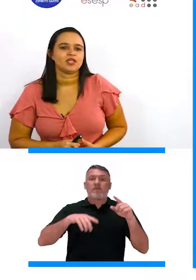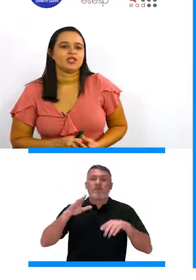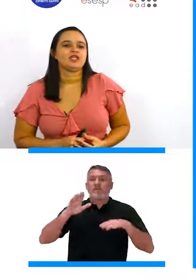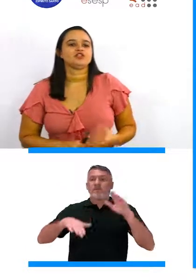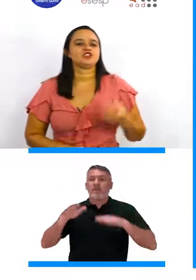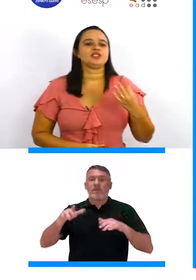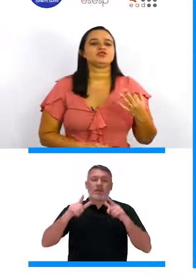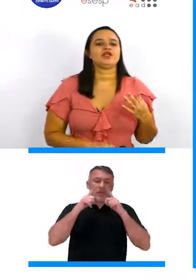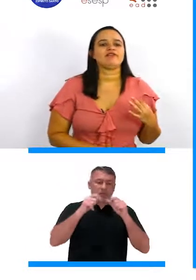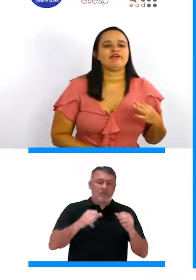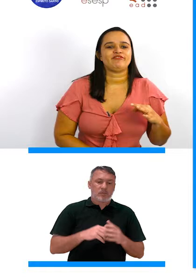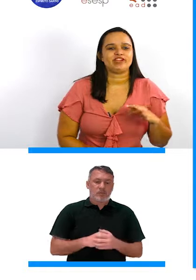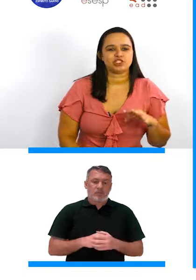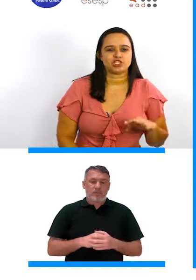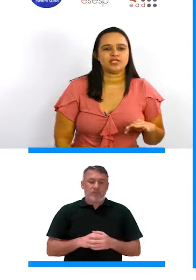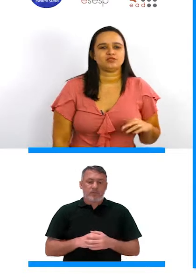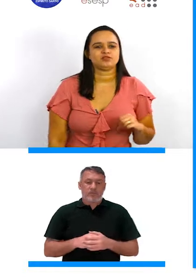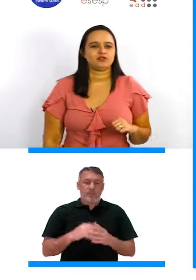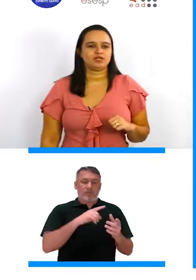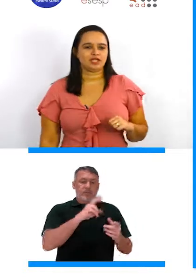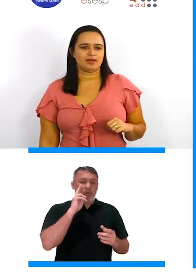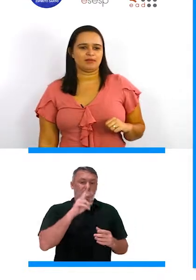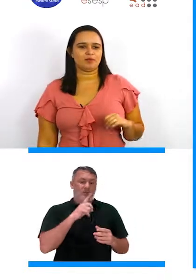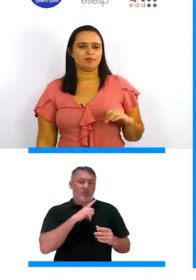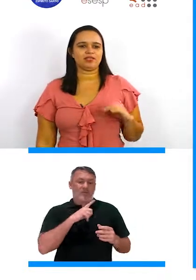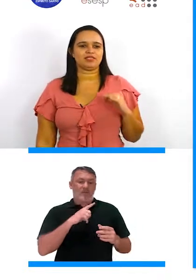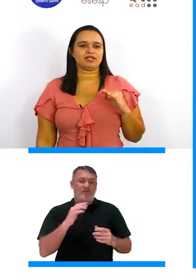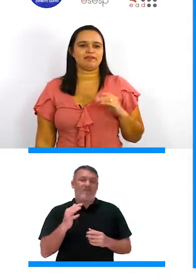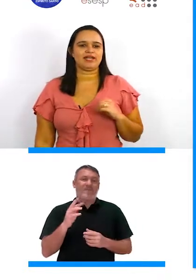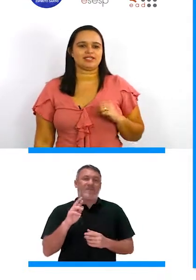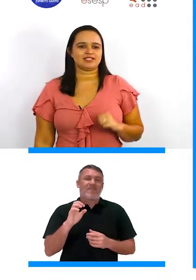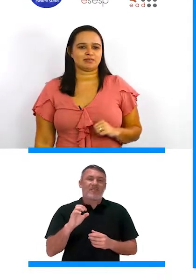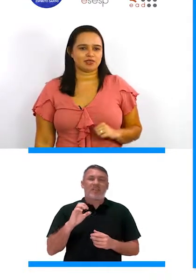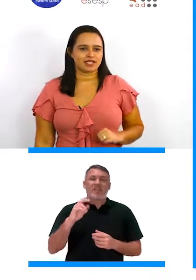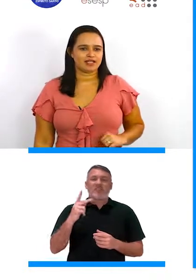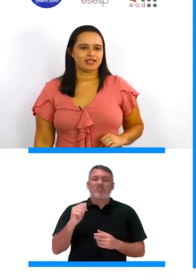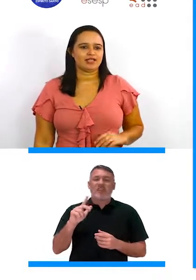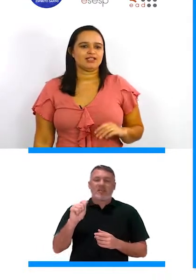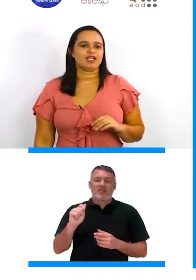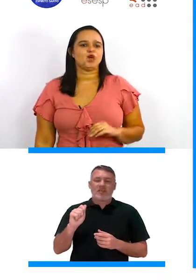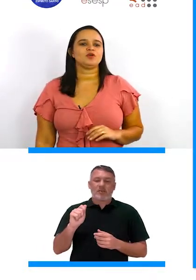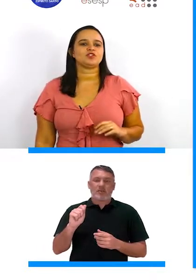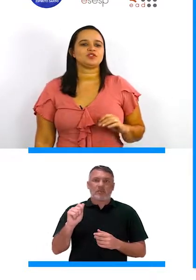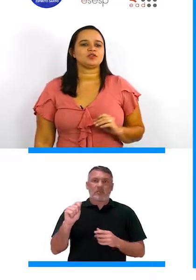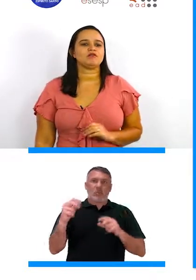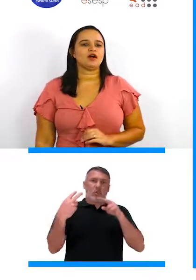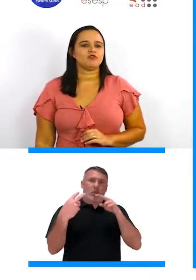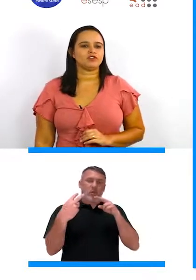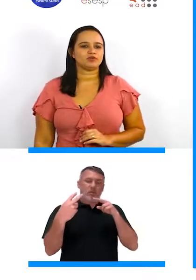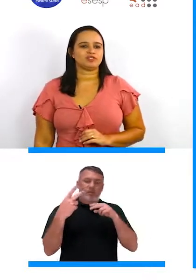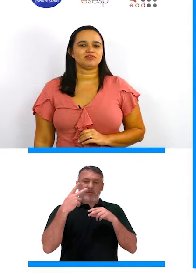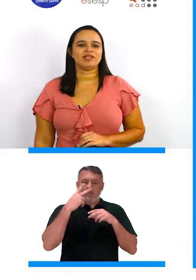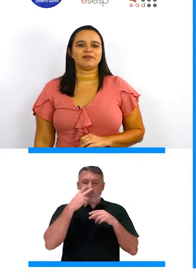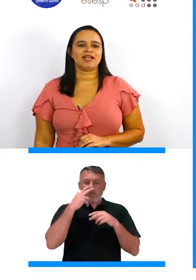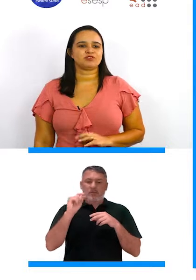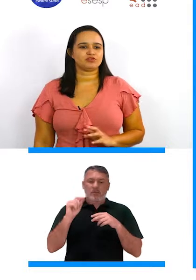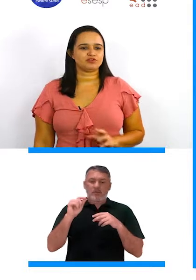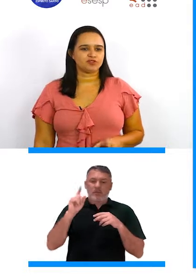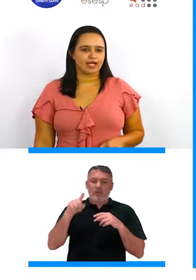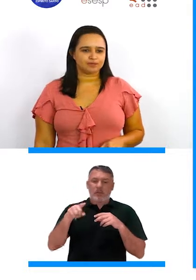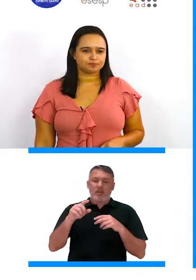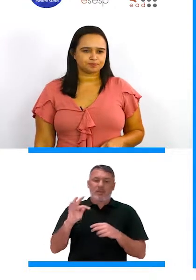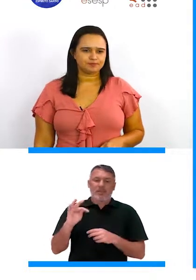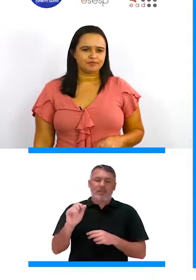linguística. De tanto levar frechada do teu olhar, meu peito até parece, sabe o quê? Tauba de tiro ao álvaro, não tem mais